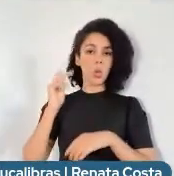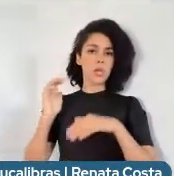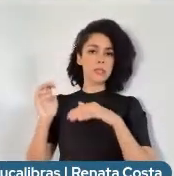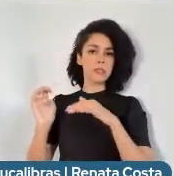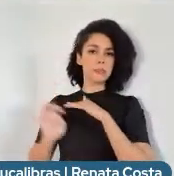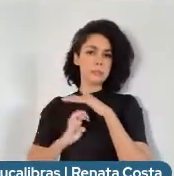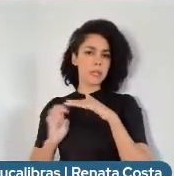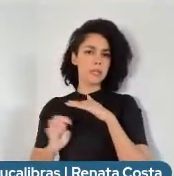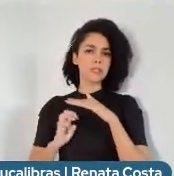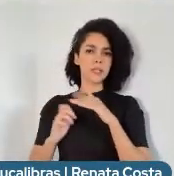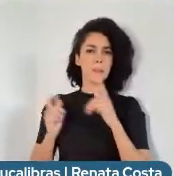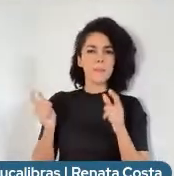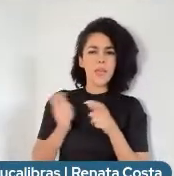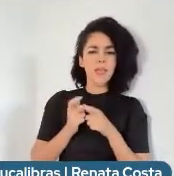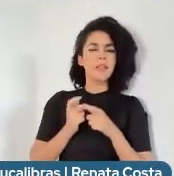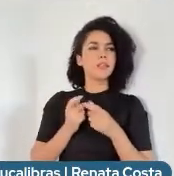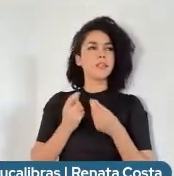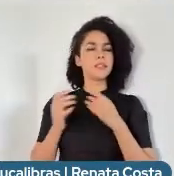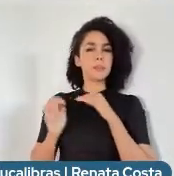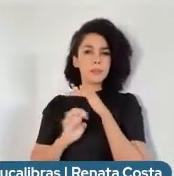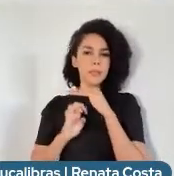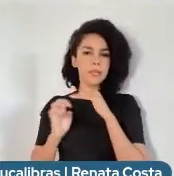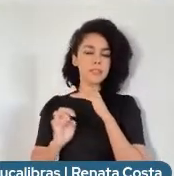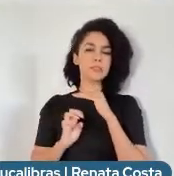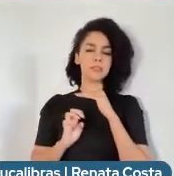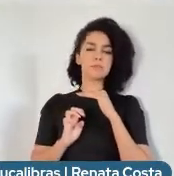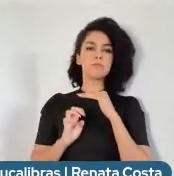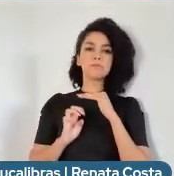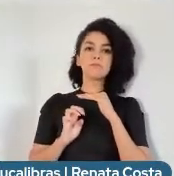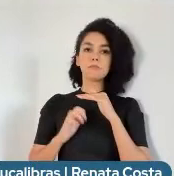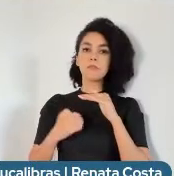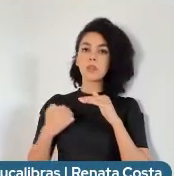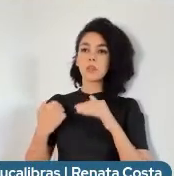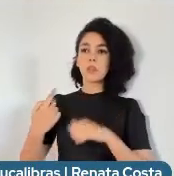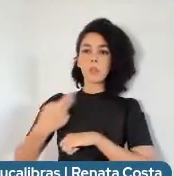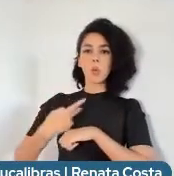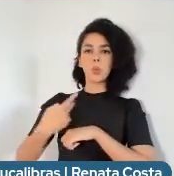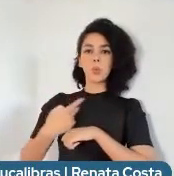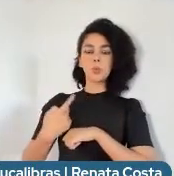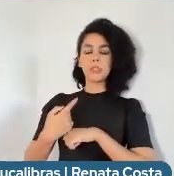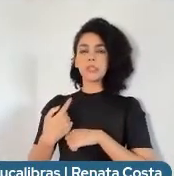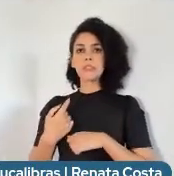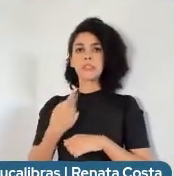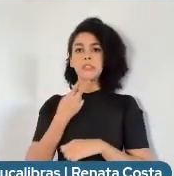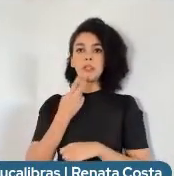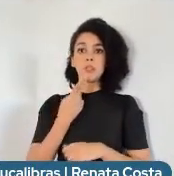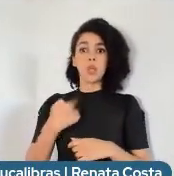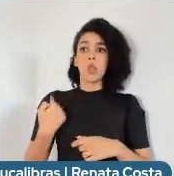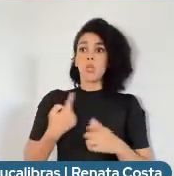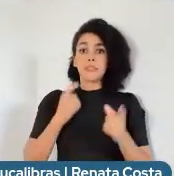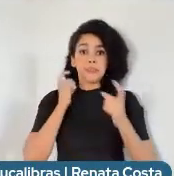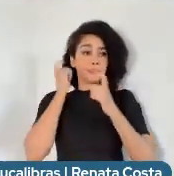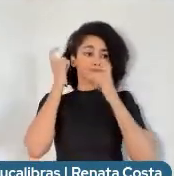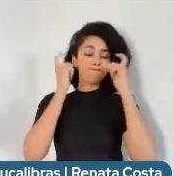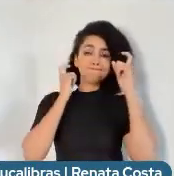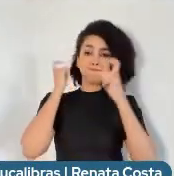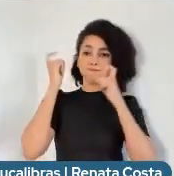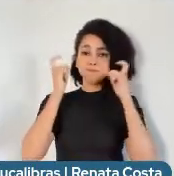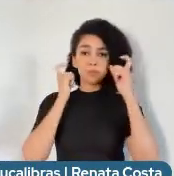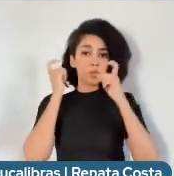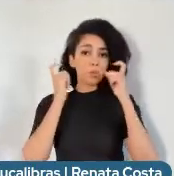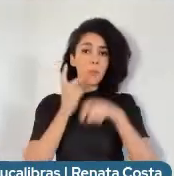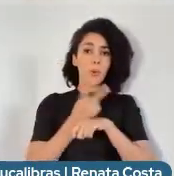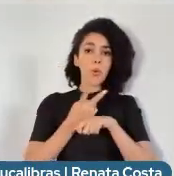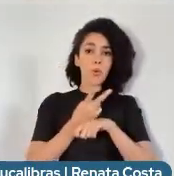inclusive, de pequenos empresários que nos procuram falando, nós estamos desesperados atrás